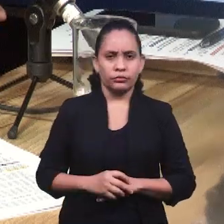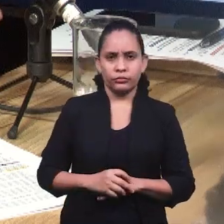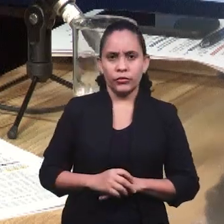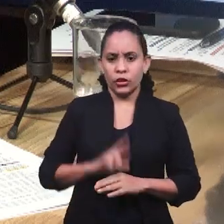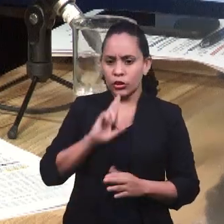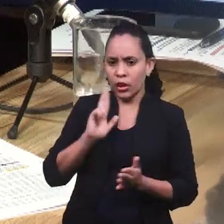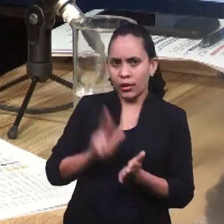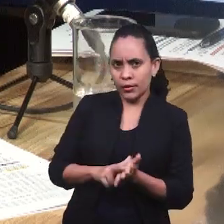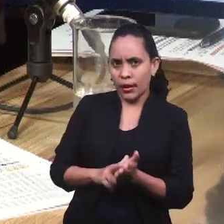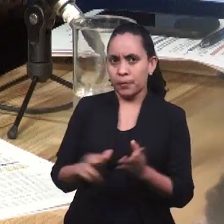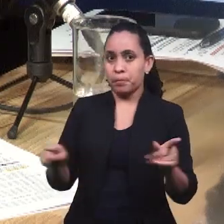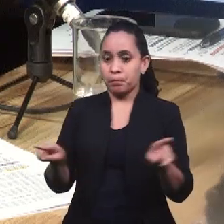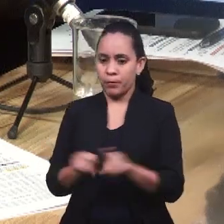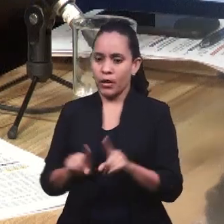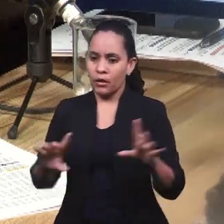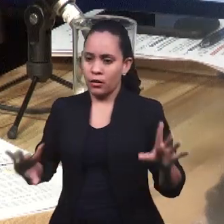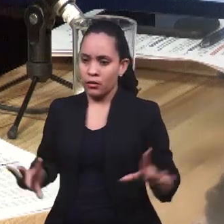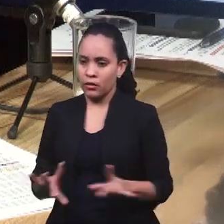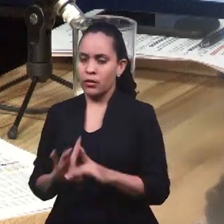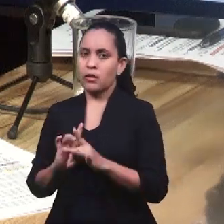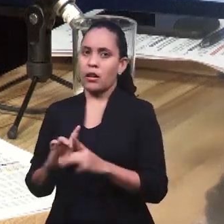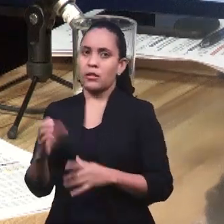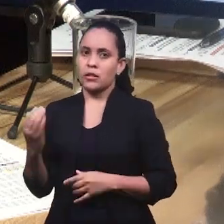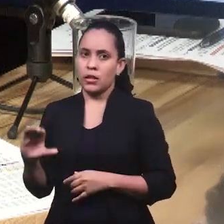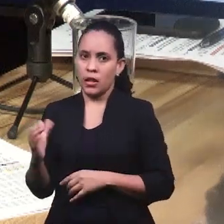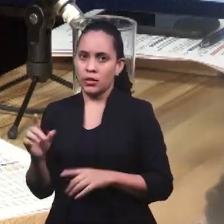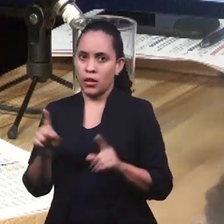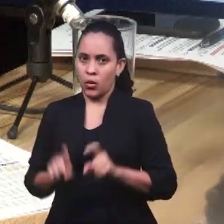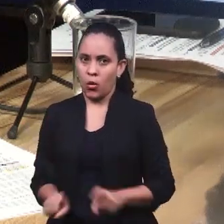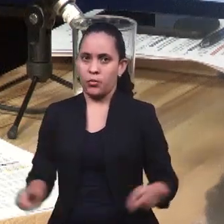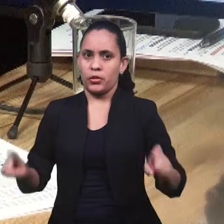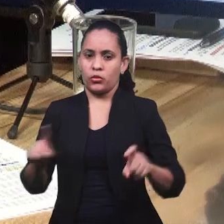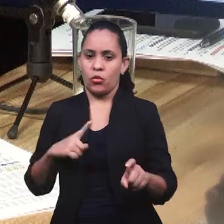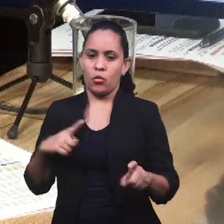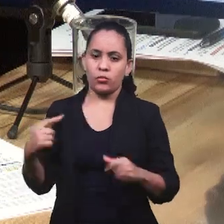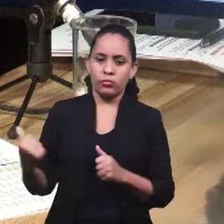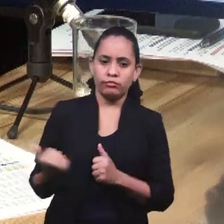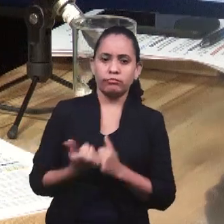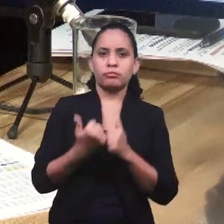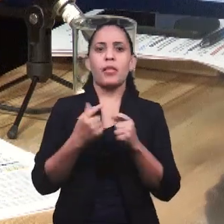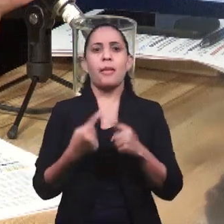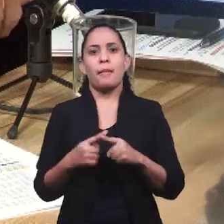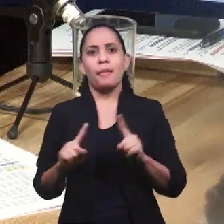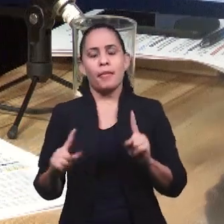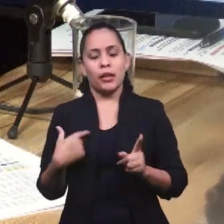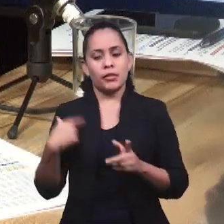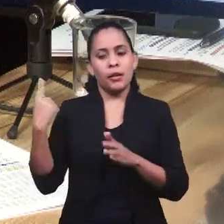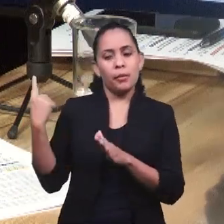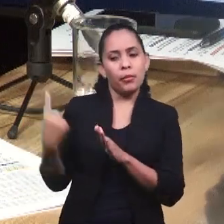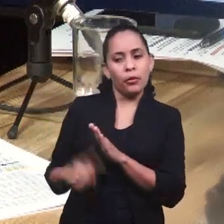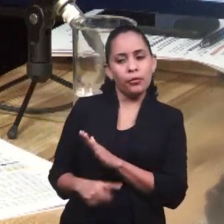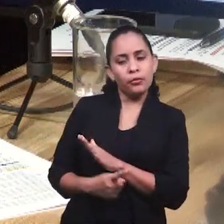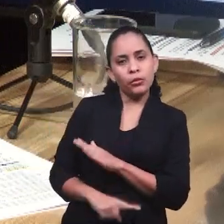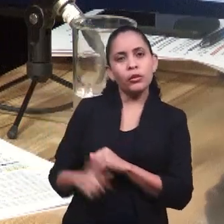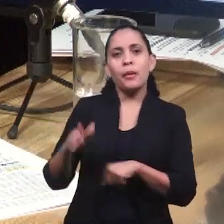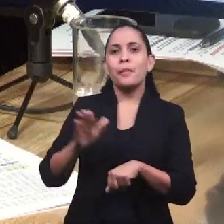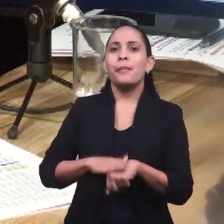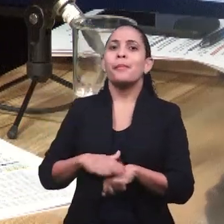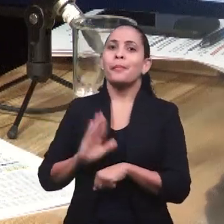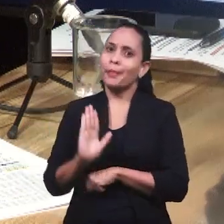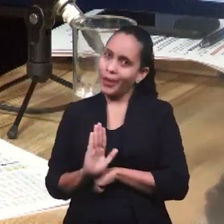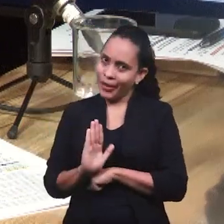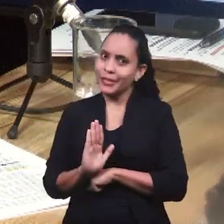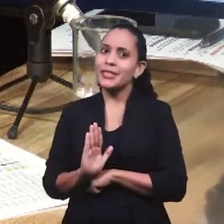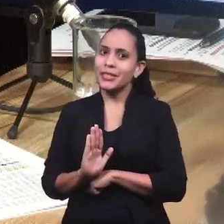um pouco menor, que é até a formação sua, né, João? Isso. E a gente tem algumas opções também